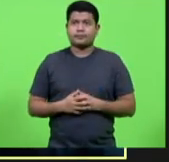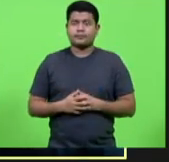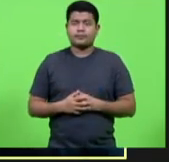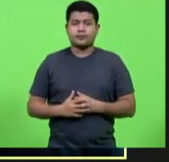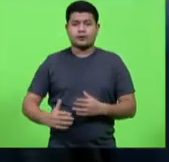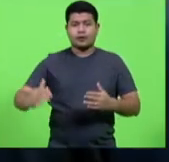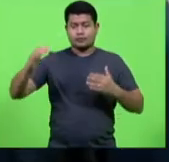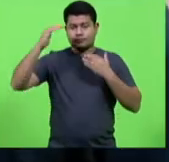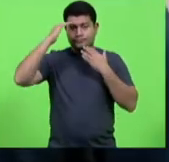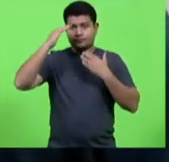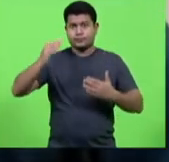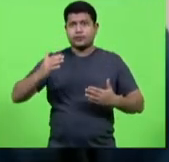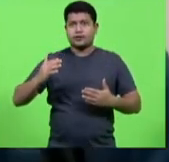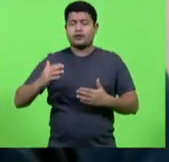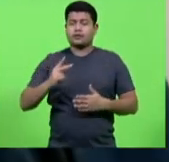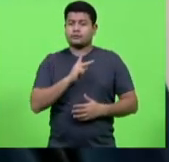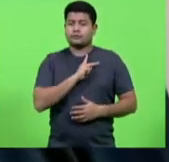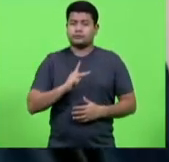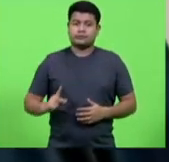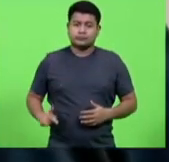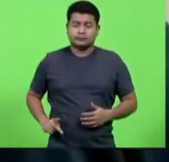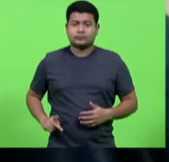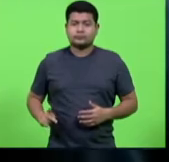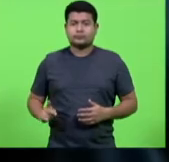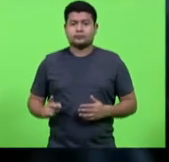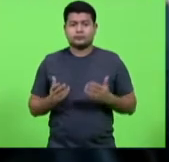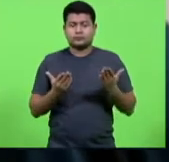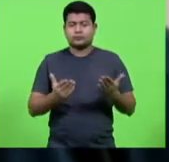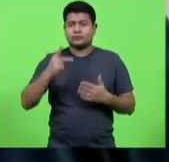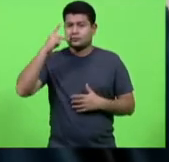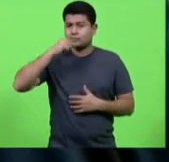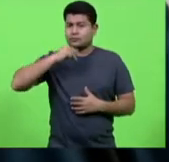Obrigado, senhor presidente, deputado Kennedy Nunes.